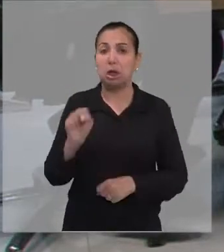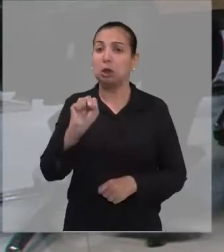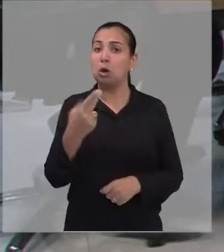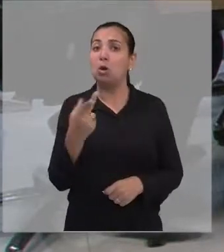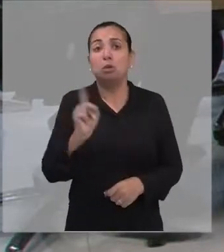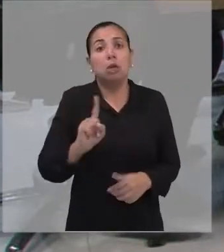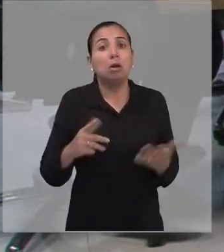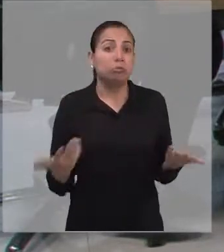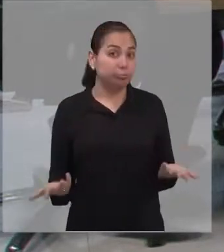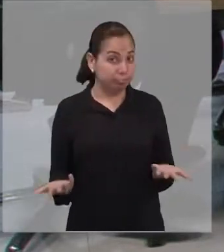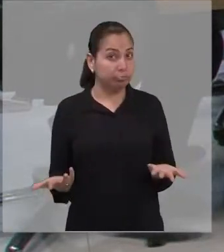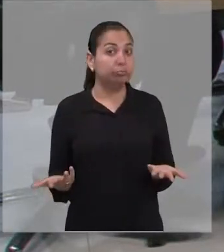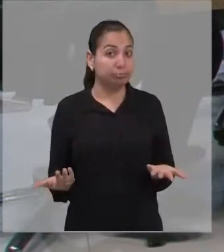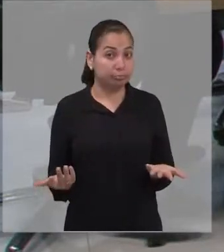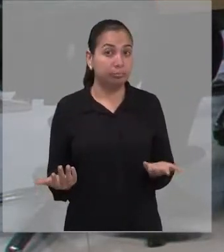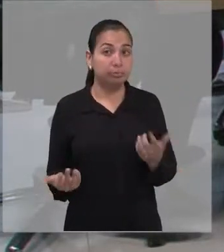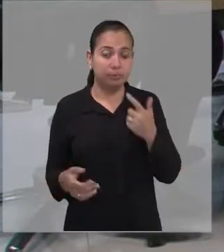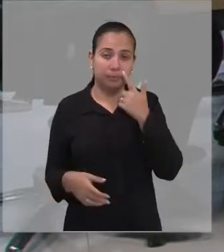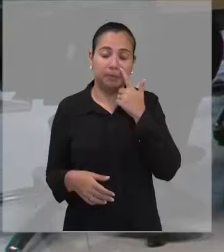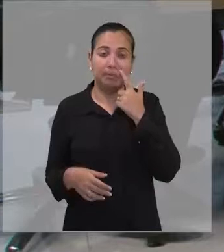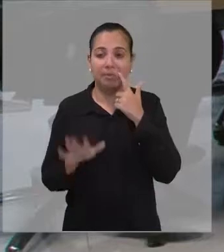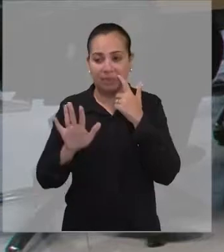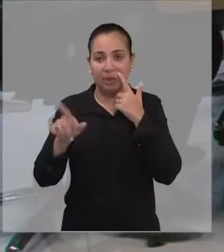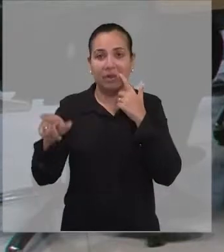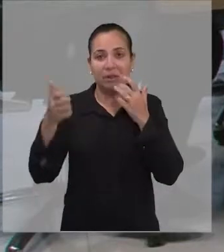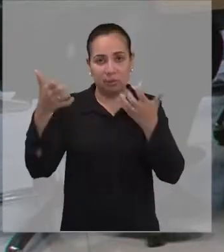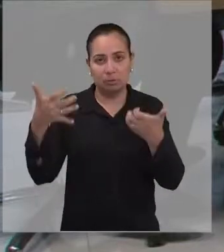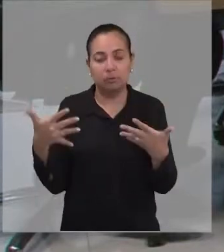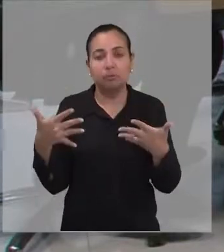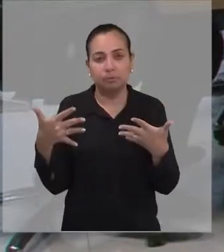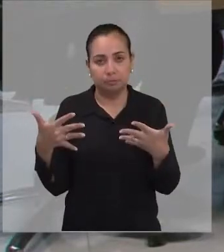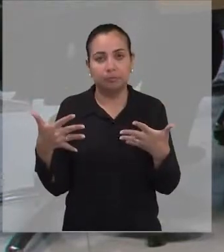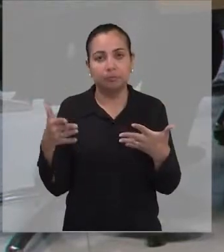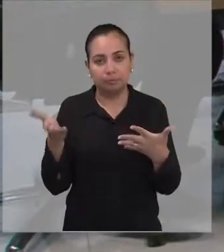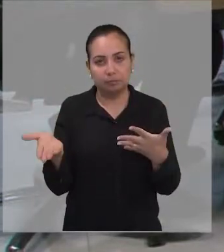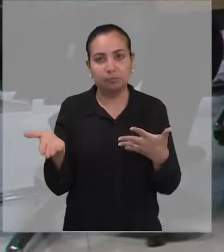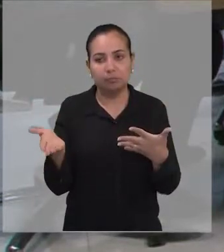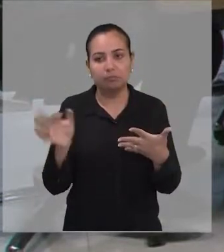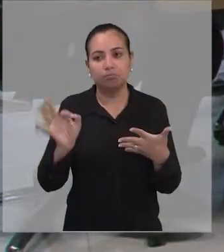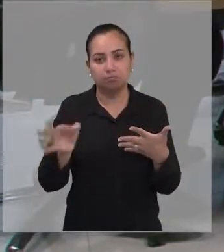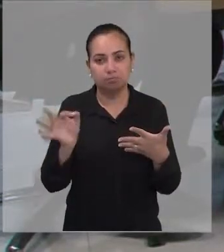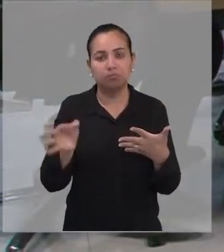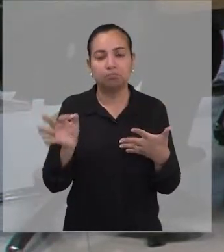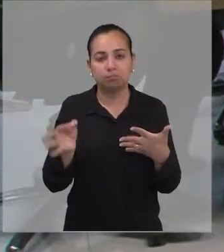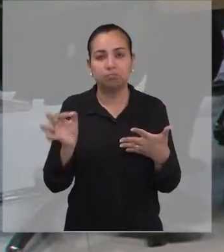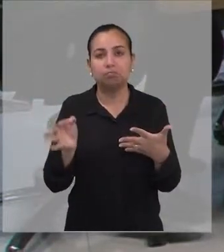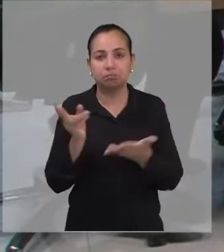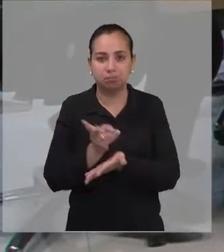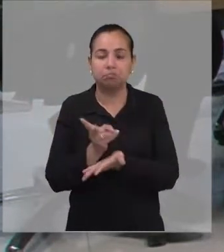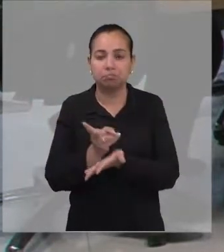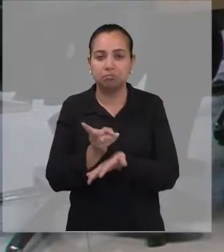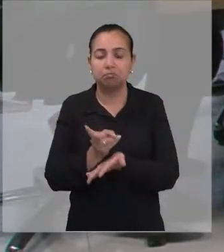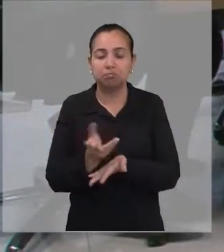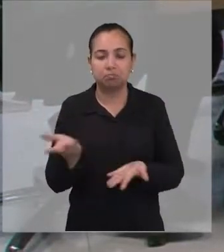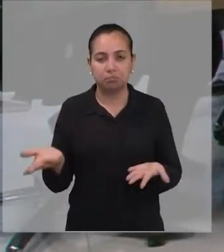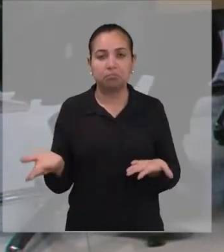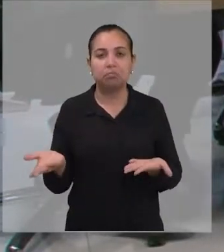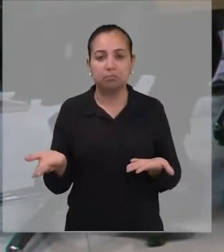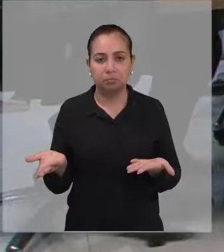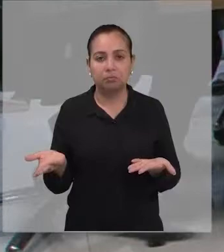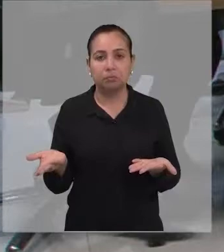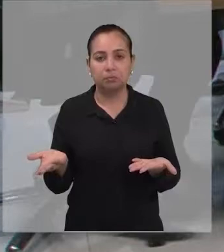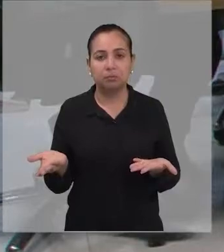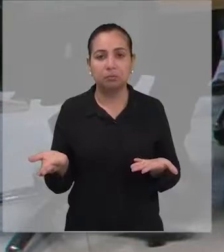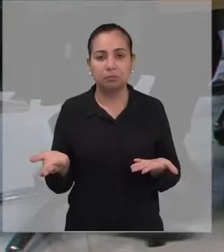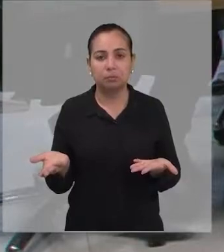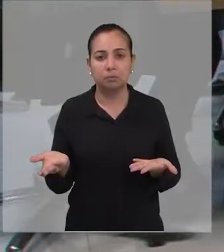Bom, as suas explicações são, evidentemente, que todas muito pertinentes e são outros ângulos para